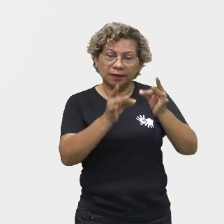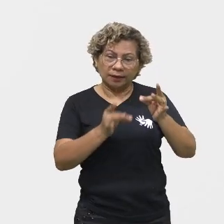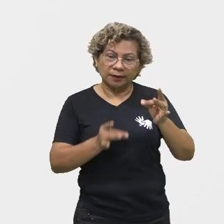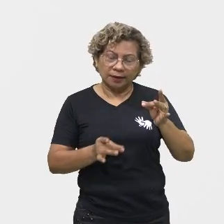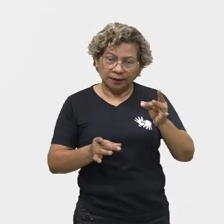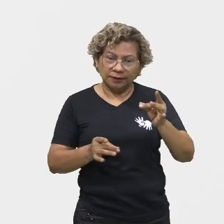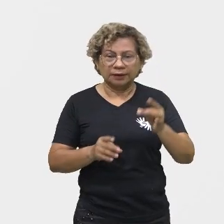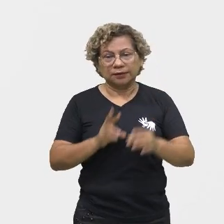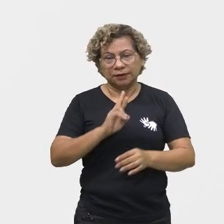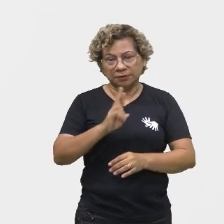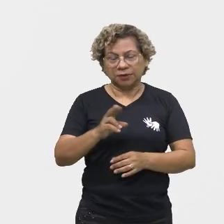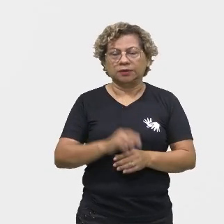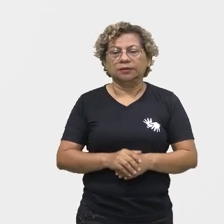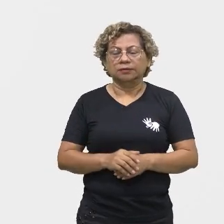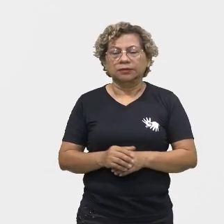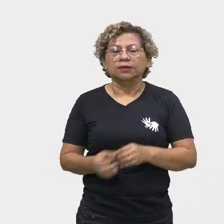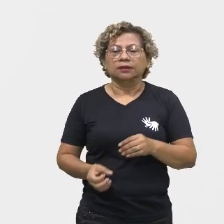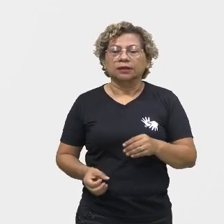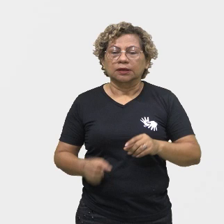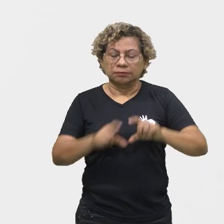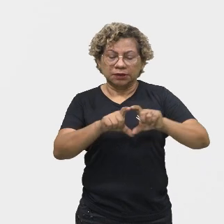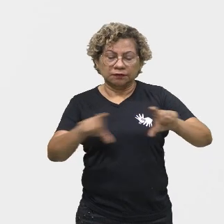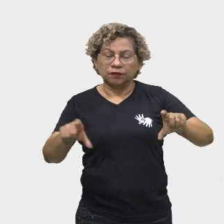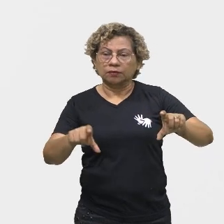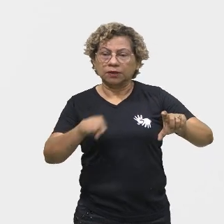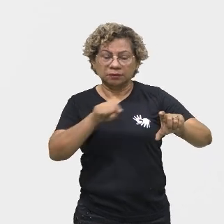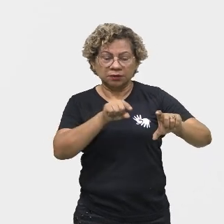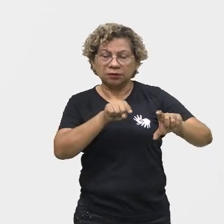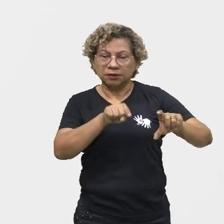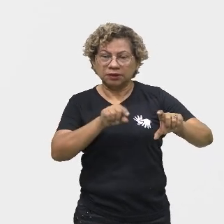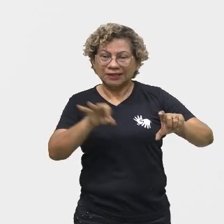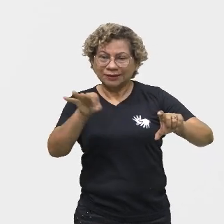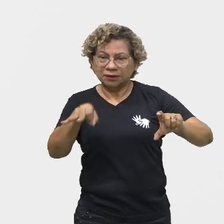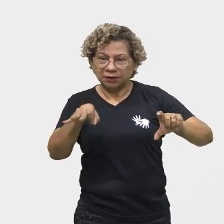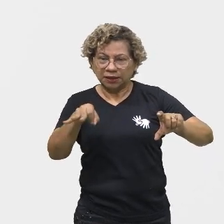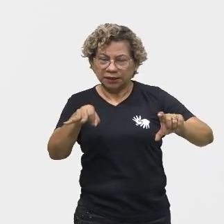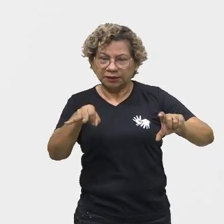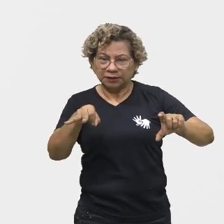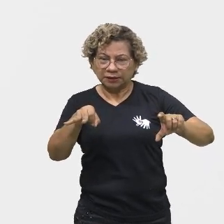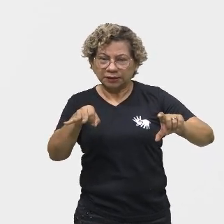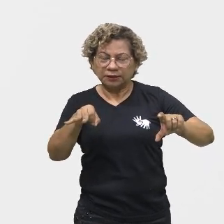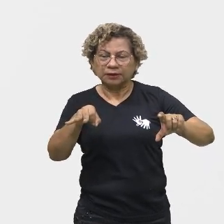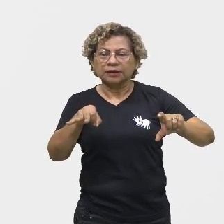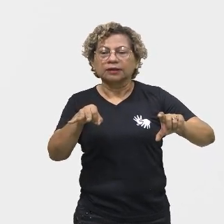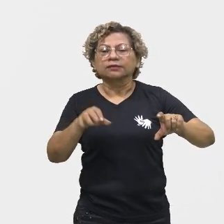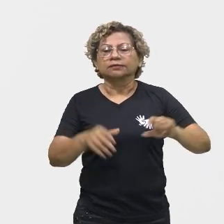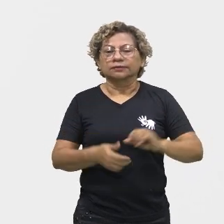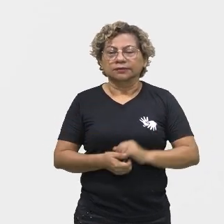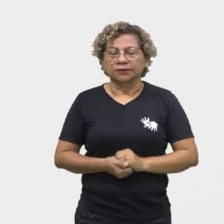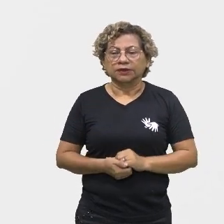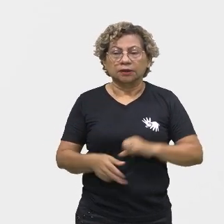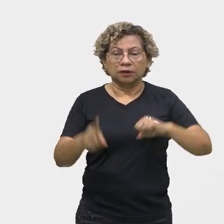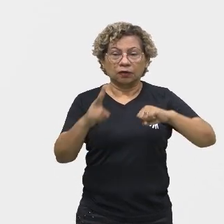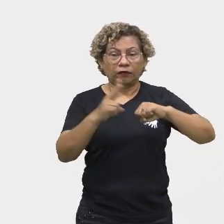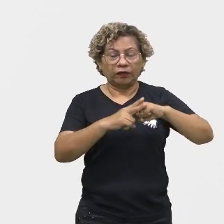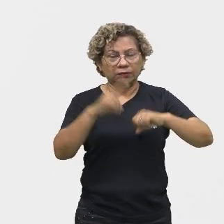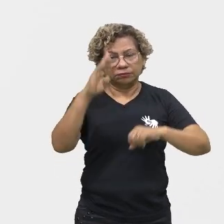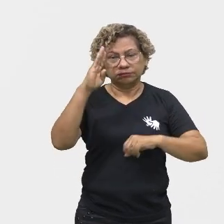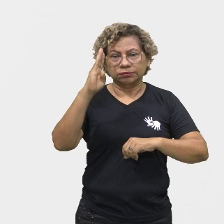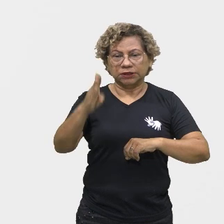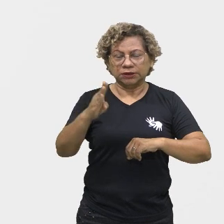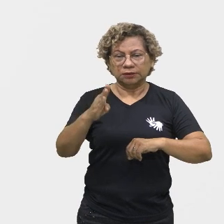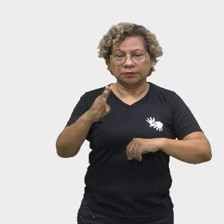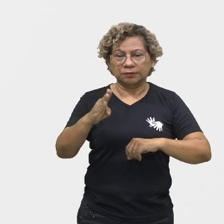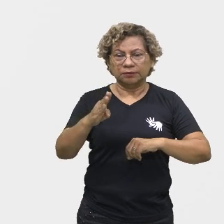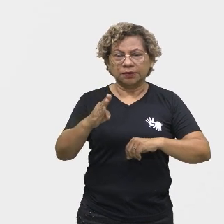Então, para formar as orações na forma afirmativa, siga o seguinte modelo. Observe que o verbo principal não sofre nenhuma